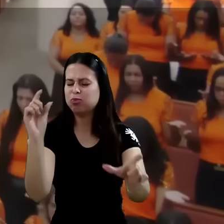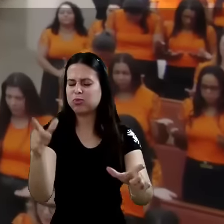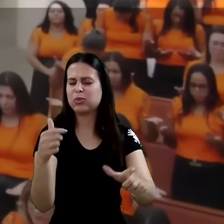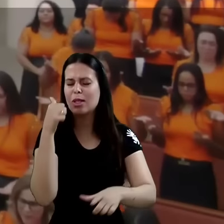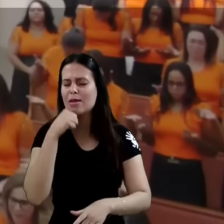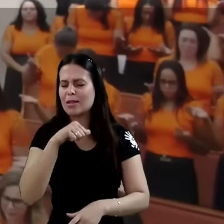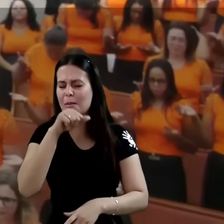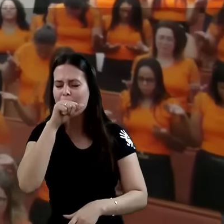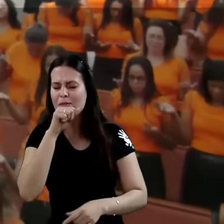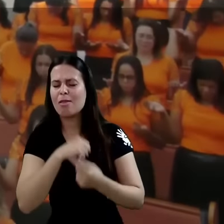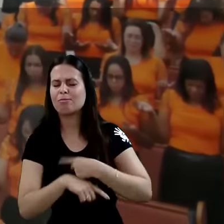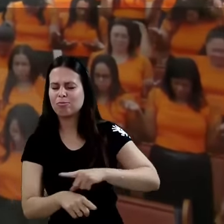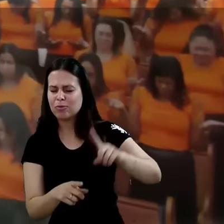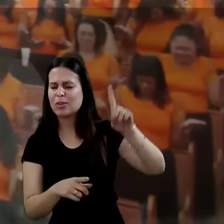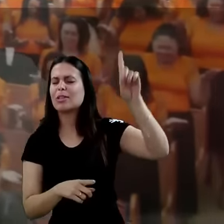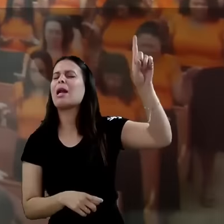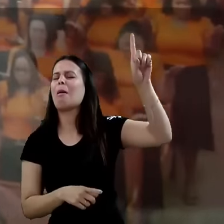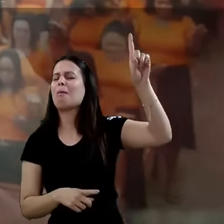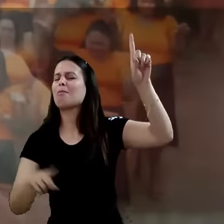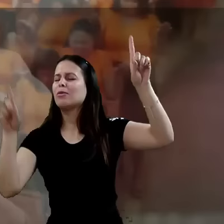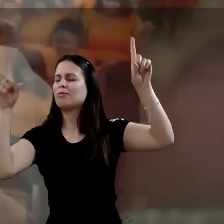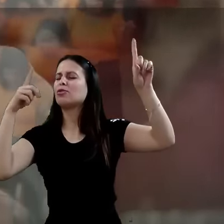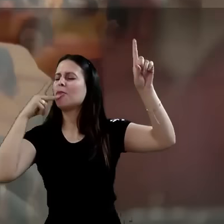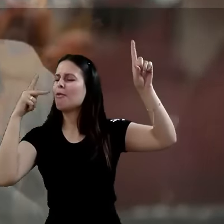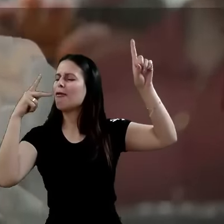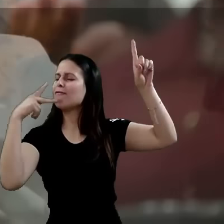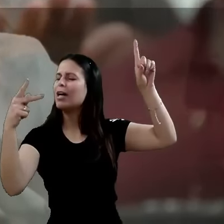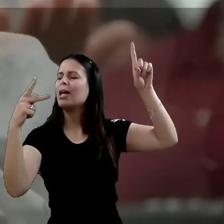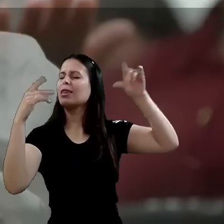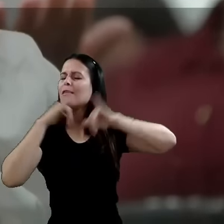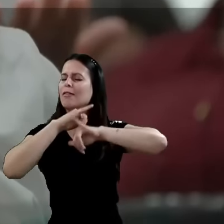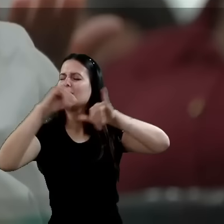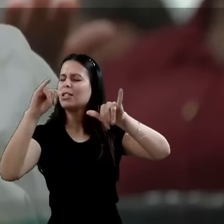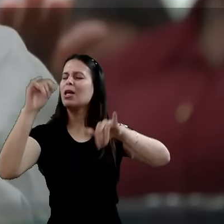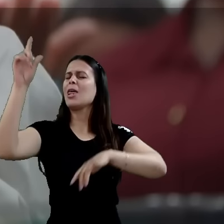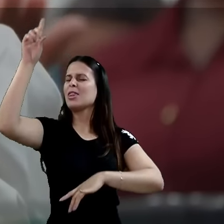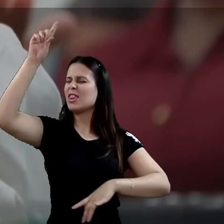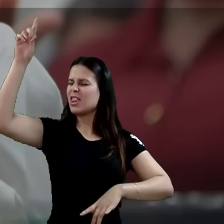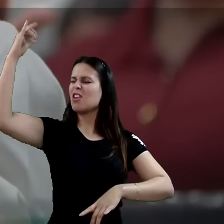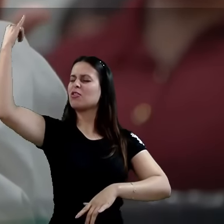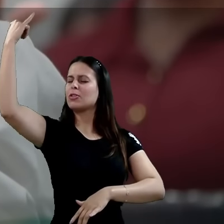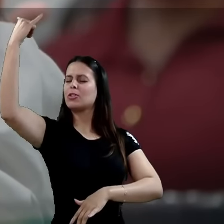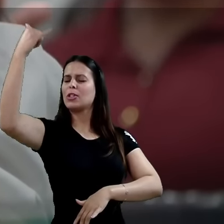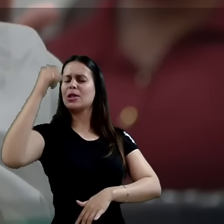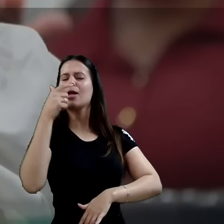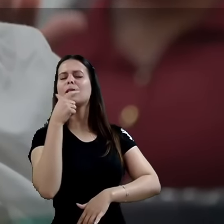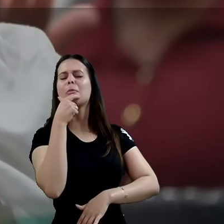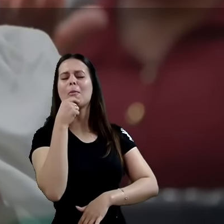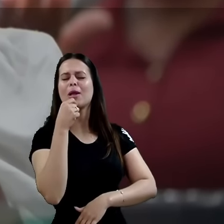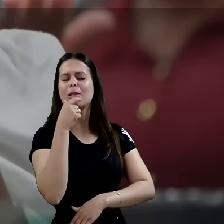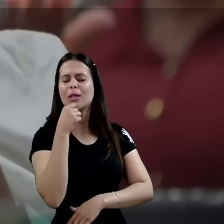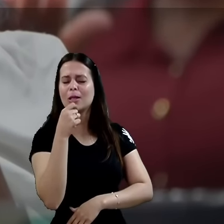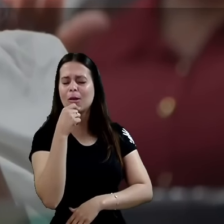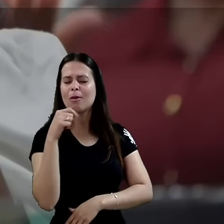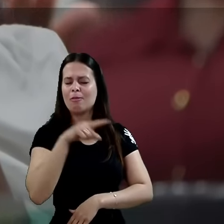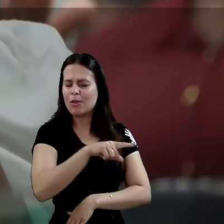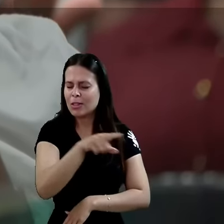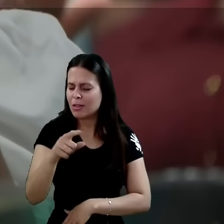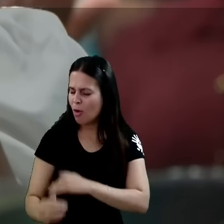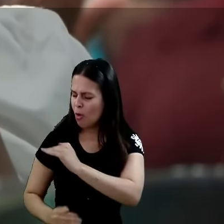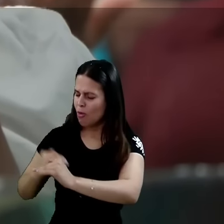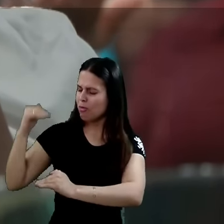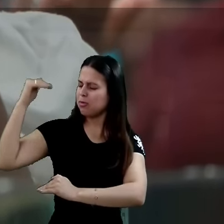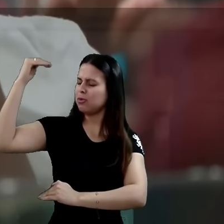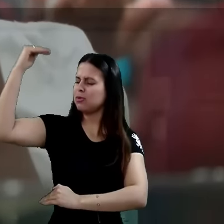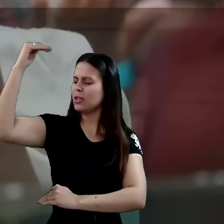vai levantar o dedinho dela de profeta e vai dizer assim Diz o Senhor Menino você vai crescer e vai